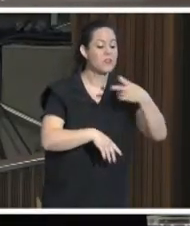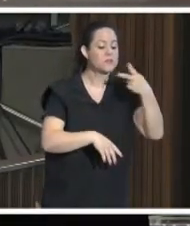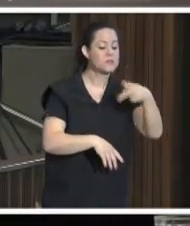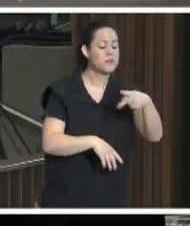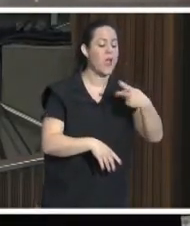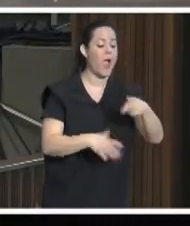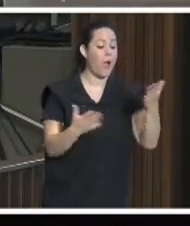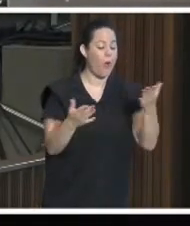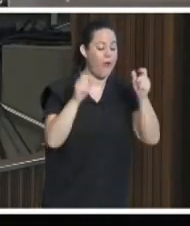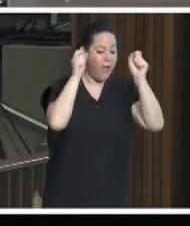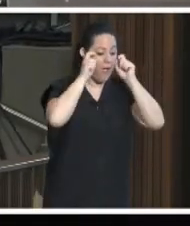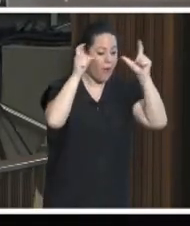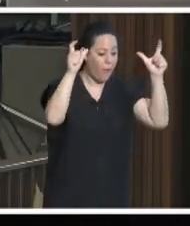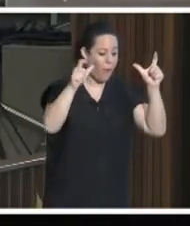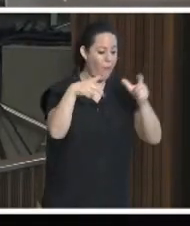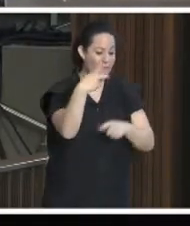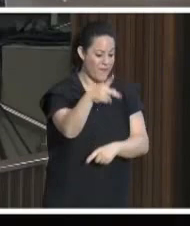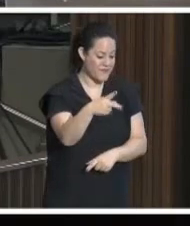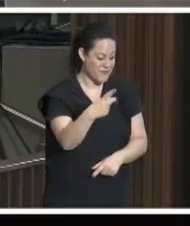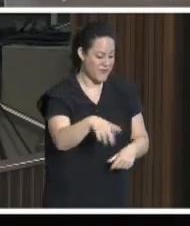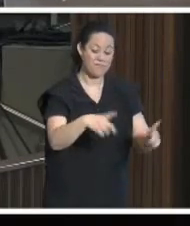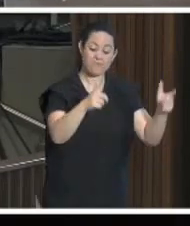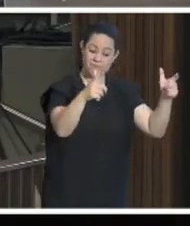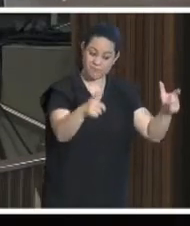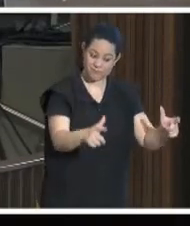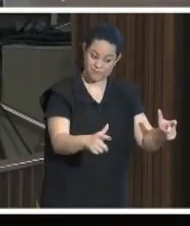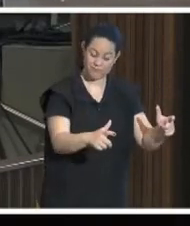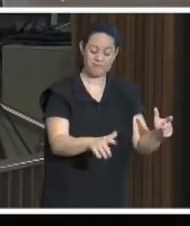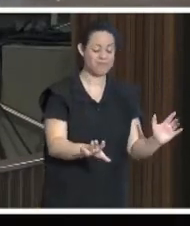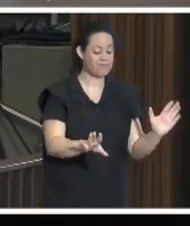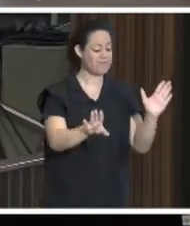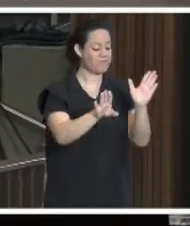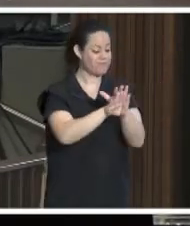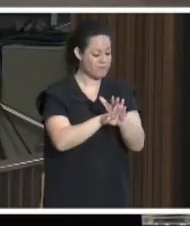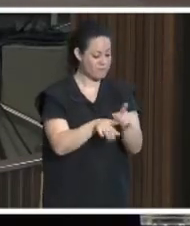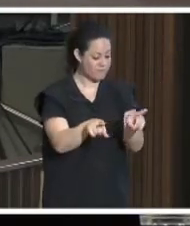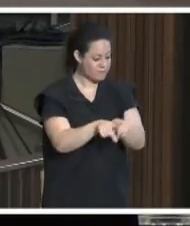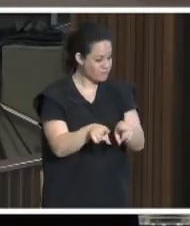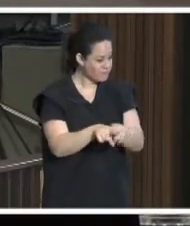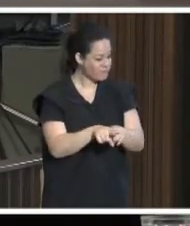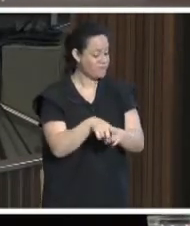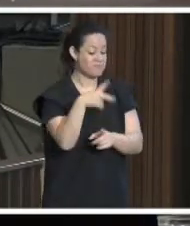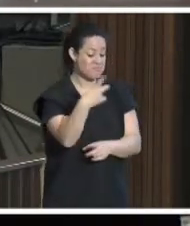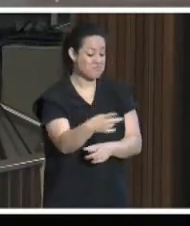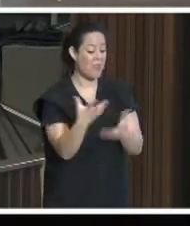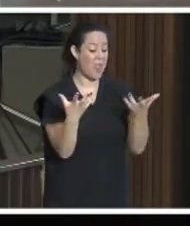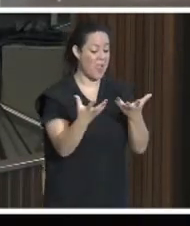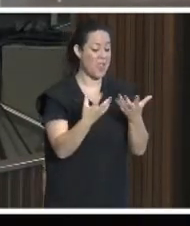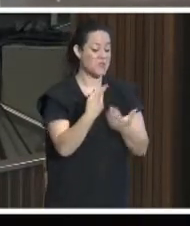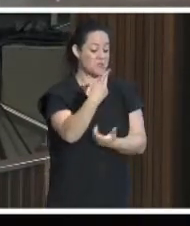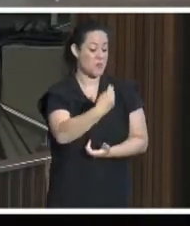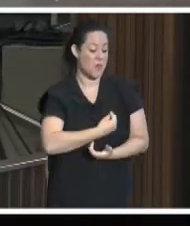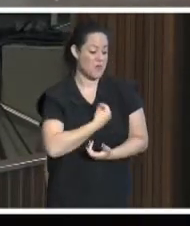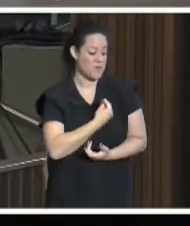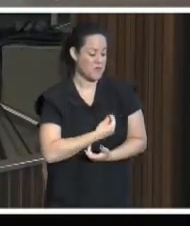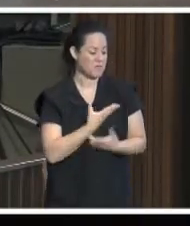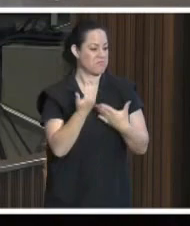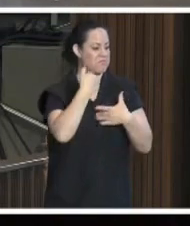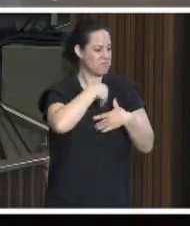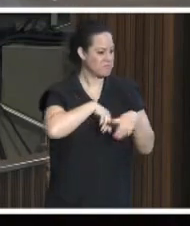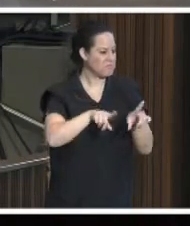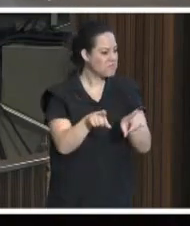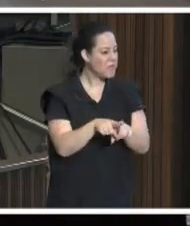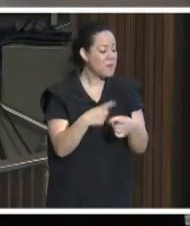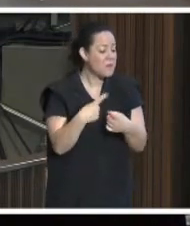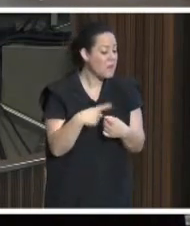sono, invadir o seu aprisco, invadir a sua vida, invadir a sua história, porque Ele tem